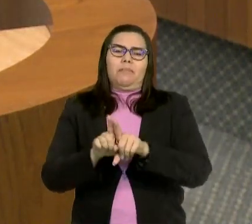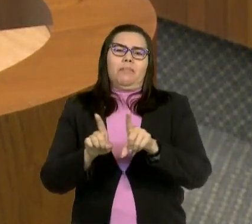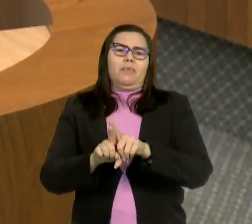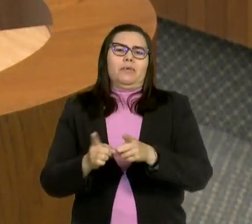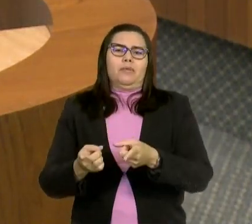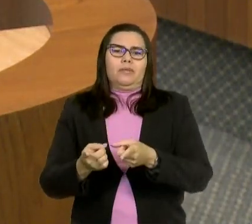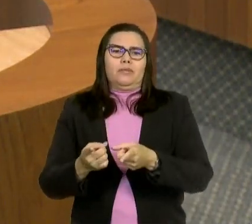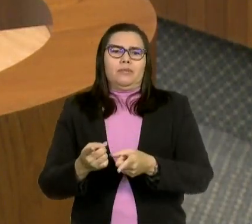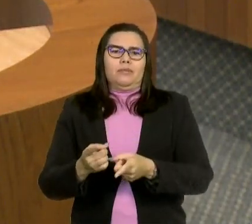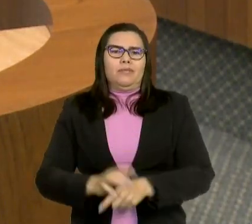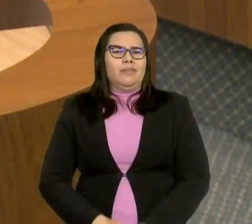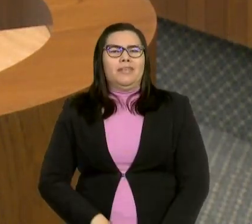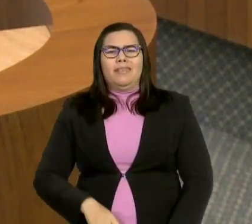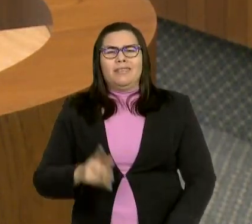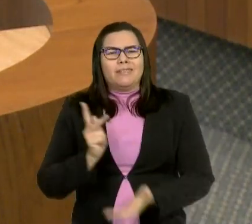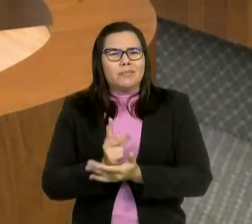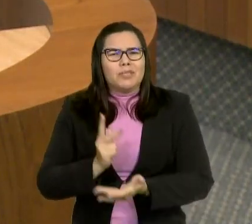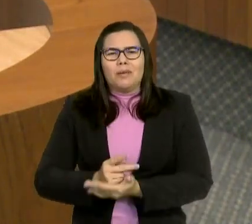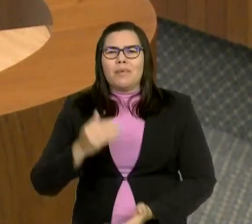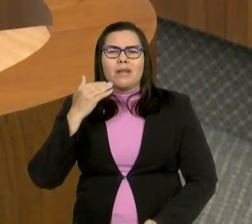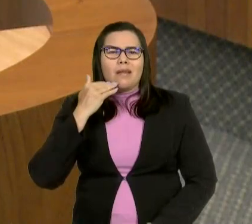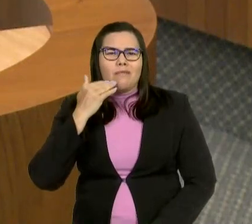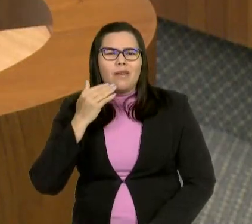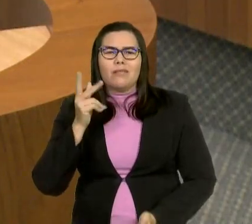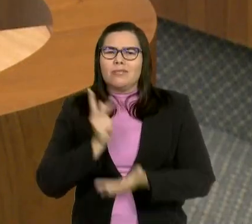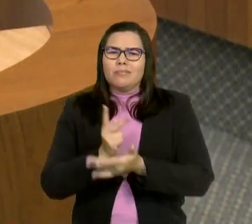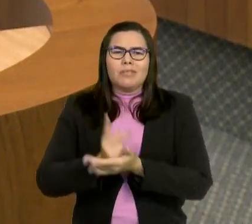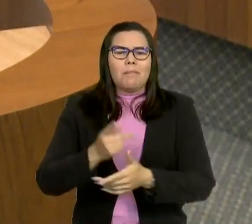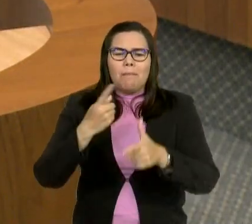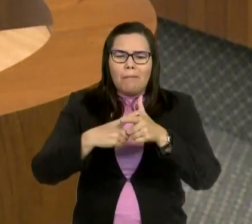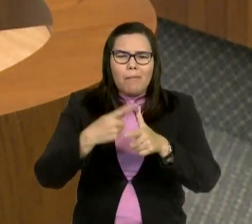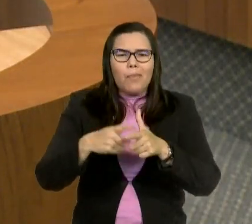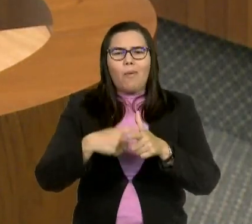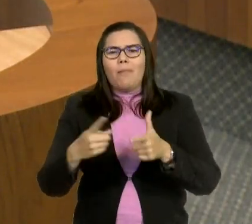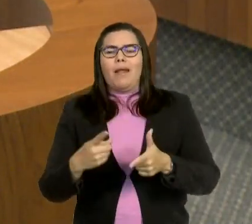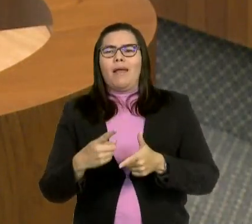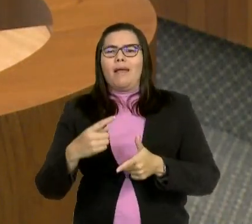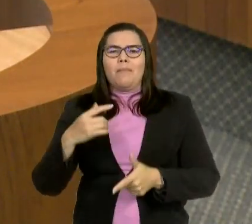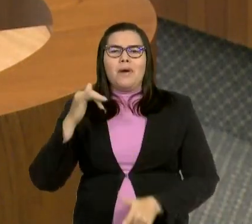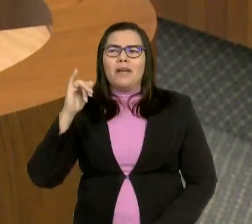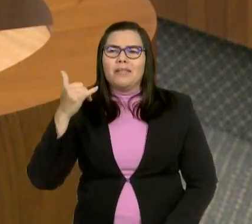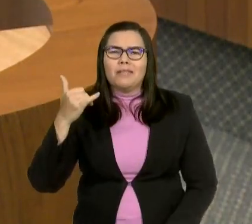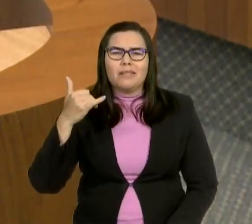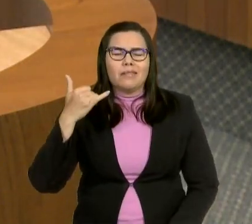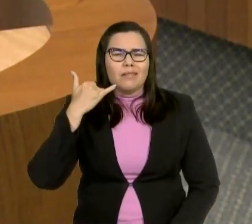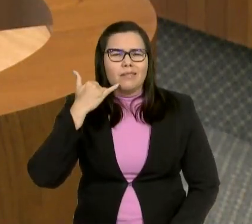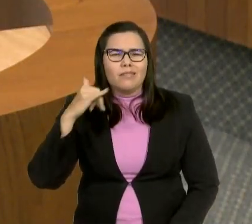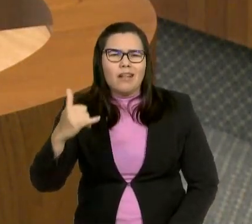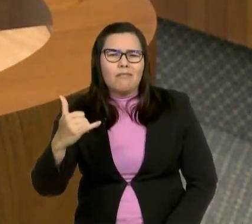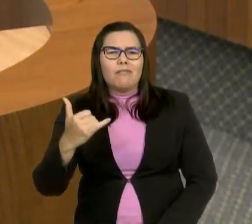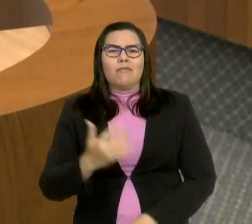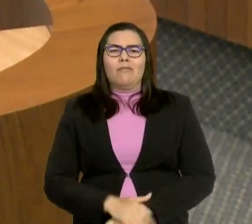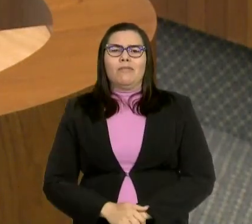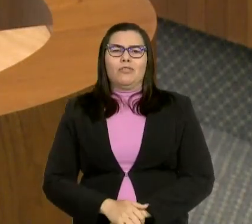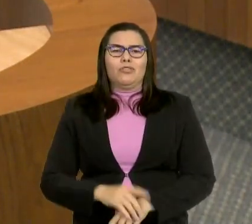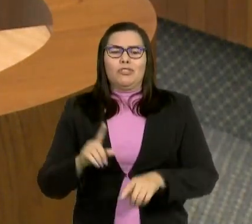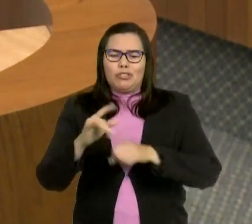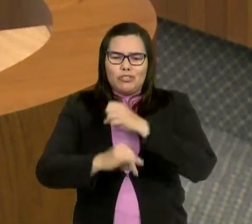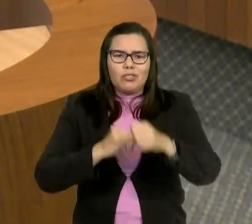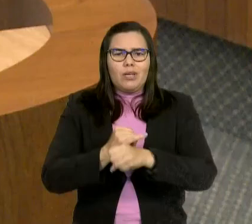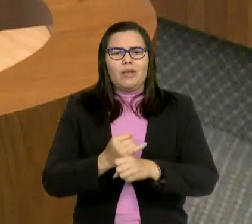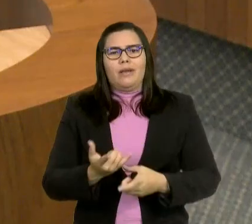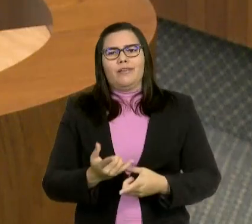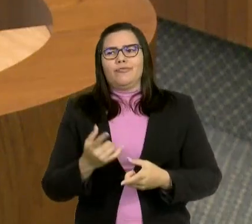acontecendo com a telefonia do Estado do Maranhão, a falta de respeito. Então, precisamos apresentar solução para esses problemas na telefonia. Por